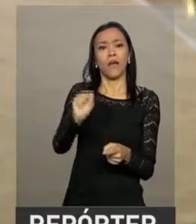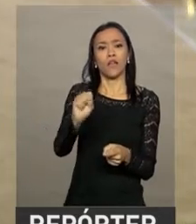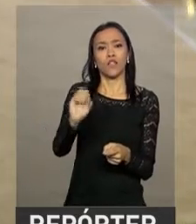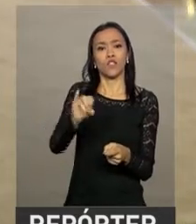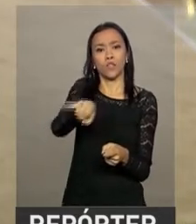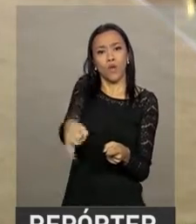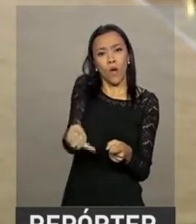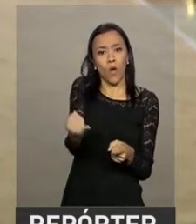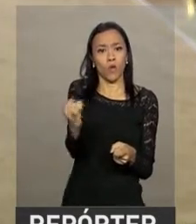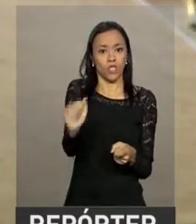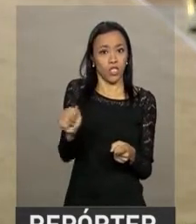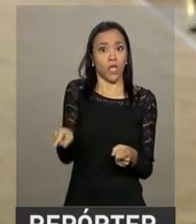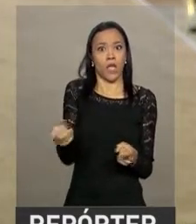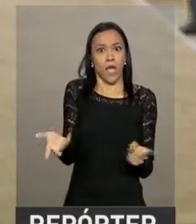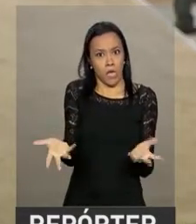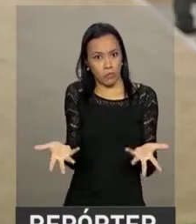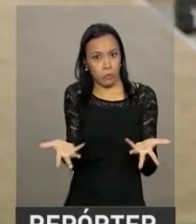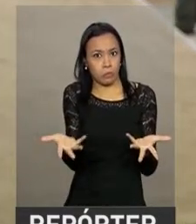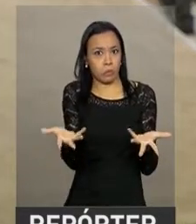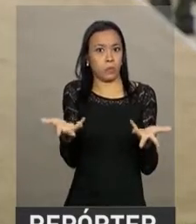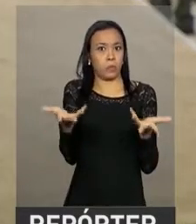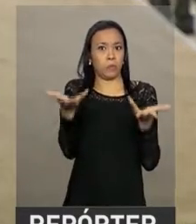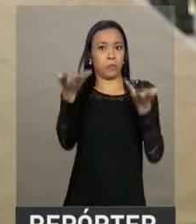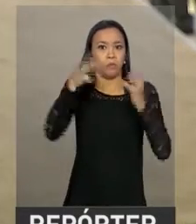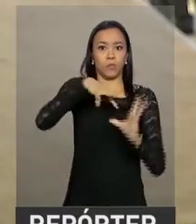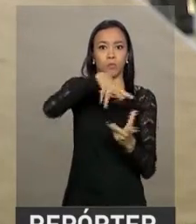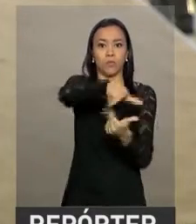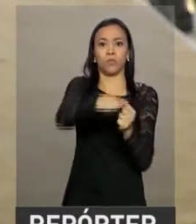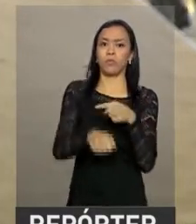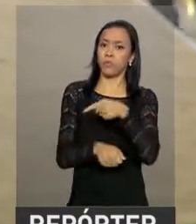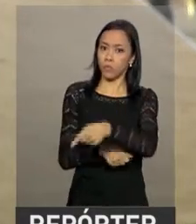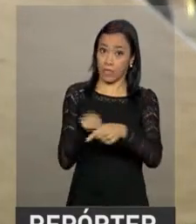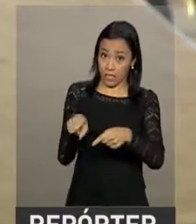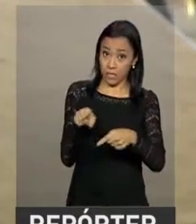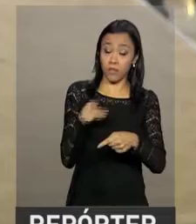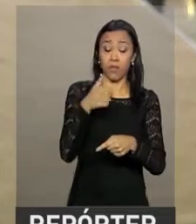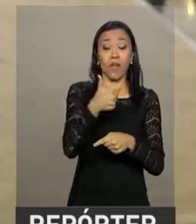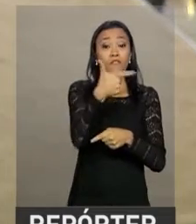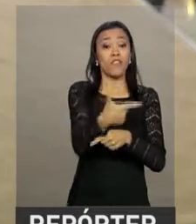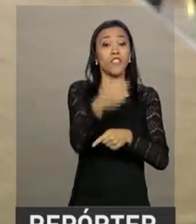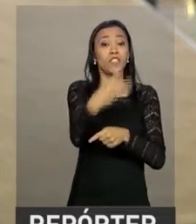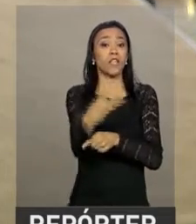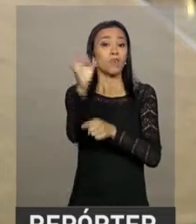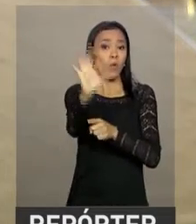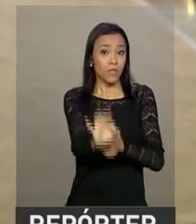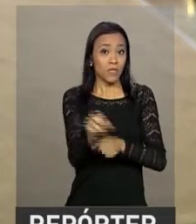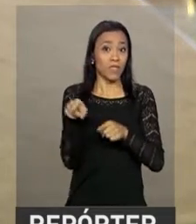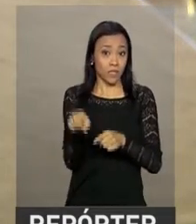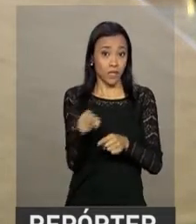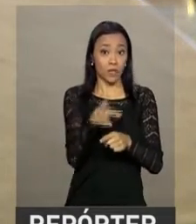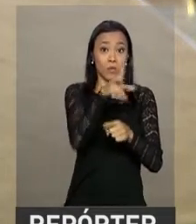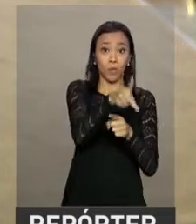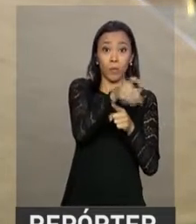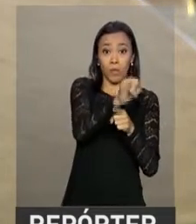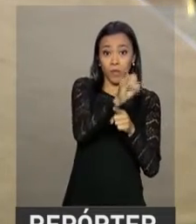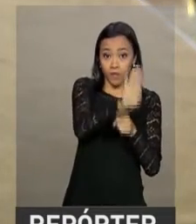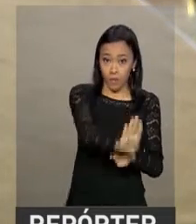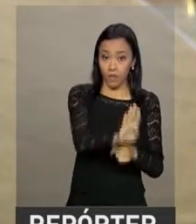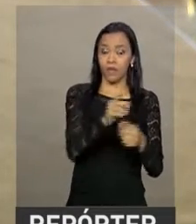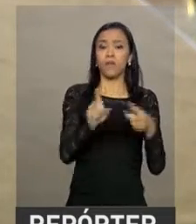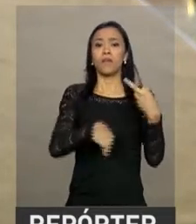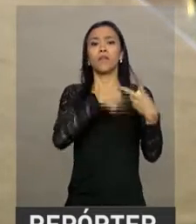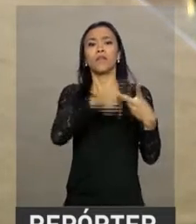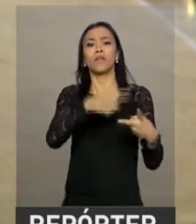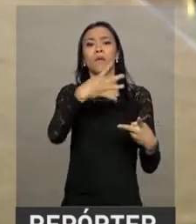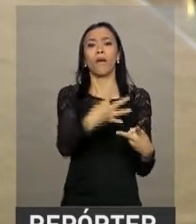já é um dos mais competitivos do mundo e no ano passado ele respondeu por 23 por cento do produto interno bruto brasileiro e